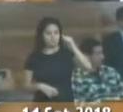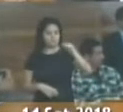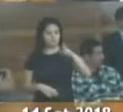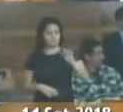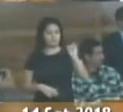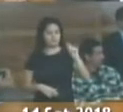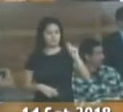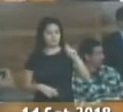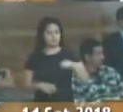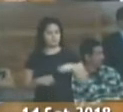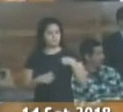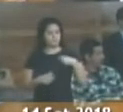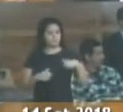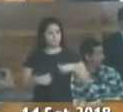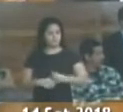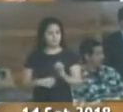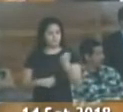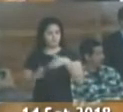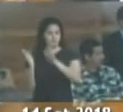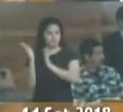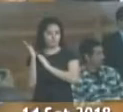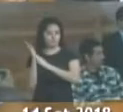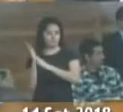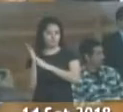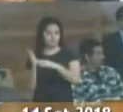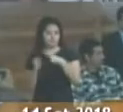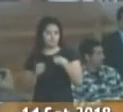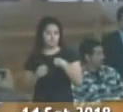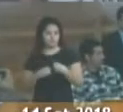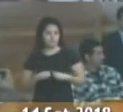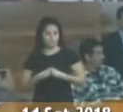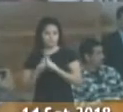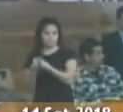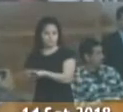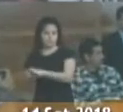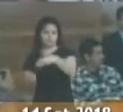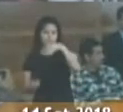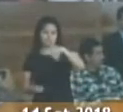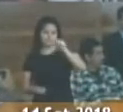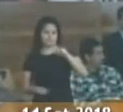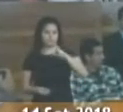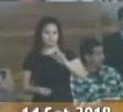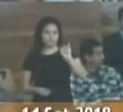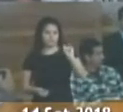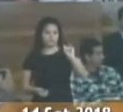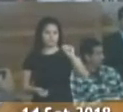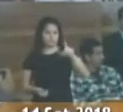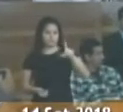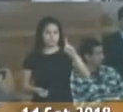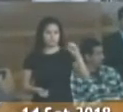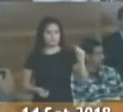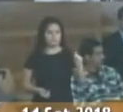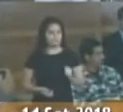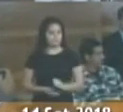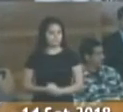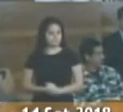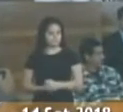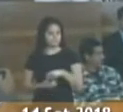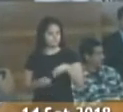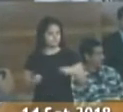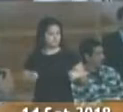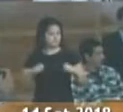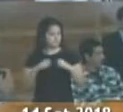como vereador nessa casa, muito honrado, eu dei para a dona Marilda, aqui nesse mesmo